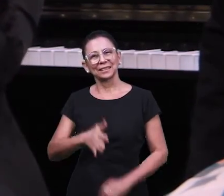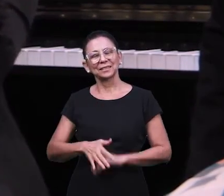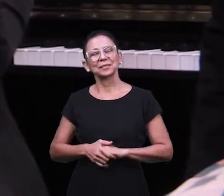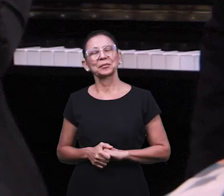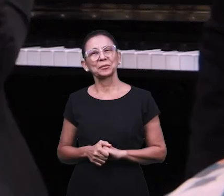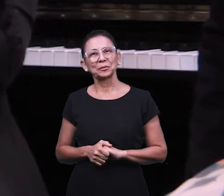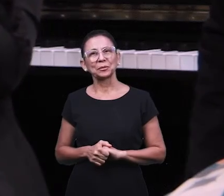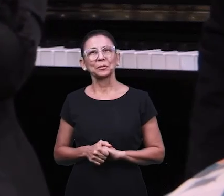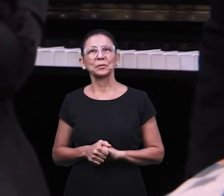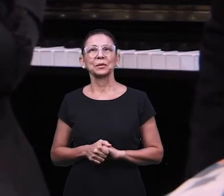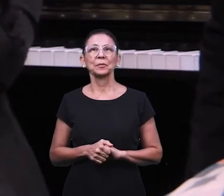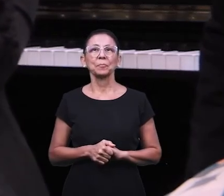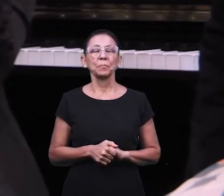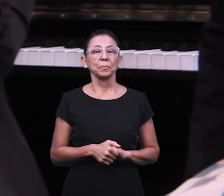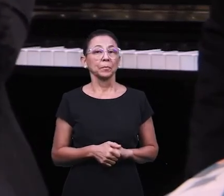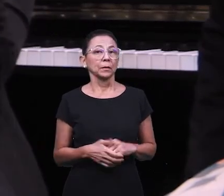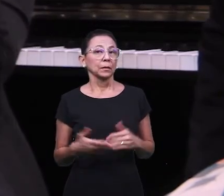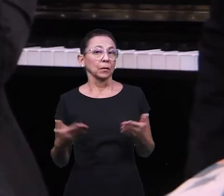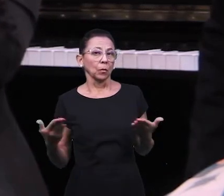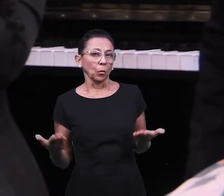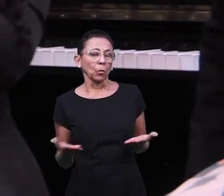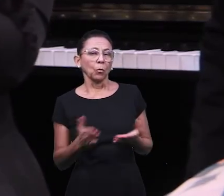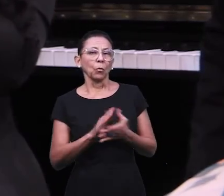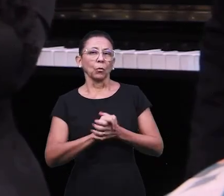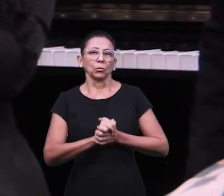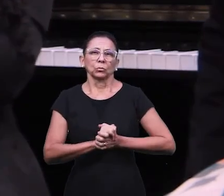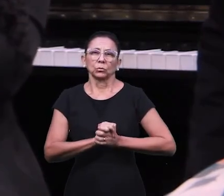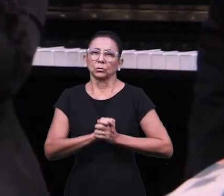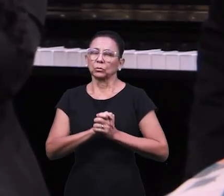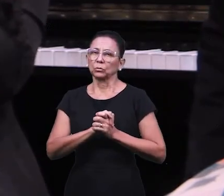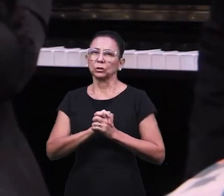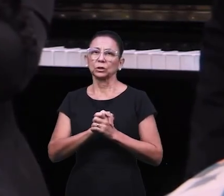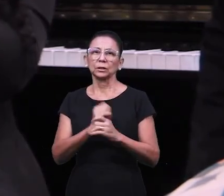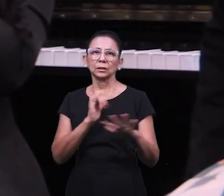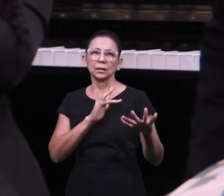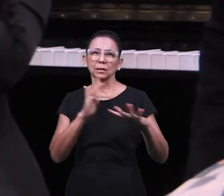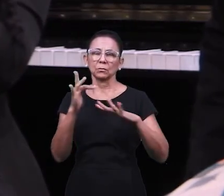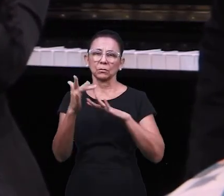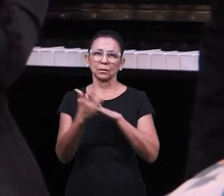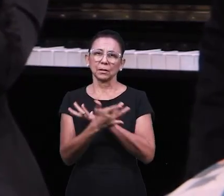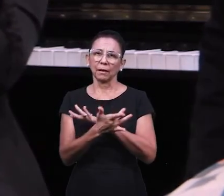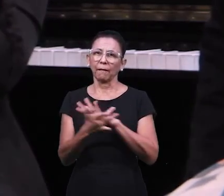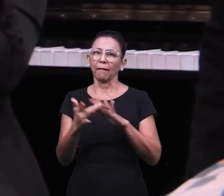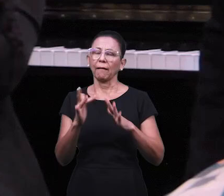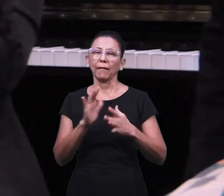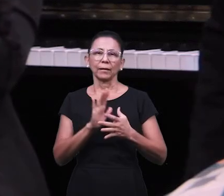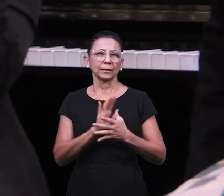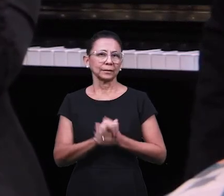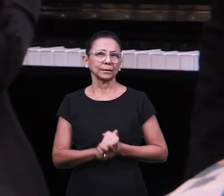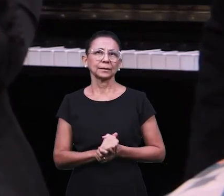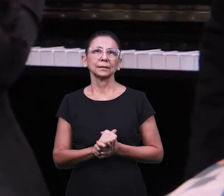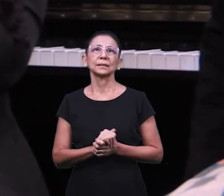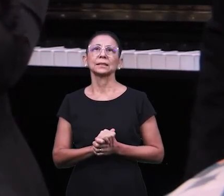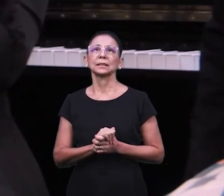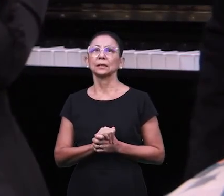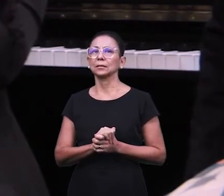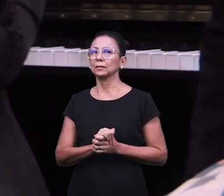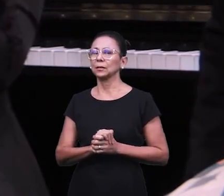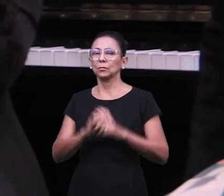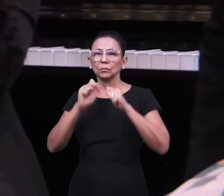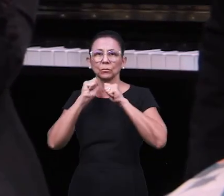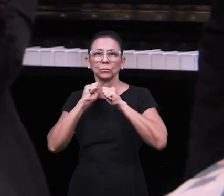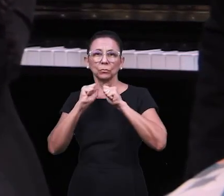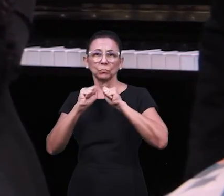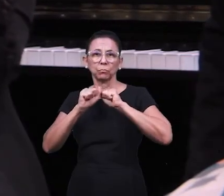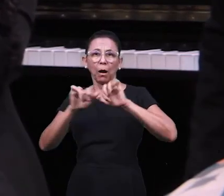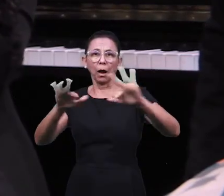dimensão. Porque, querendo ou não, hoje em dia tem as plataformas digitais, né? O louvor chega... O alcance aumentou muito. O alcance, e